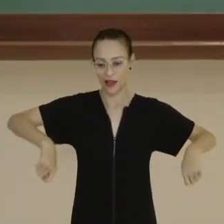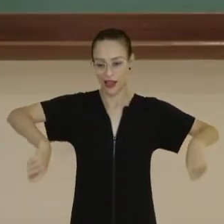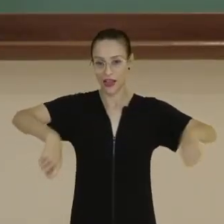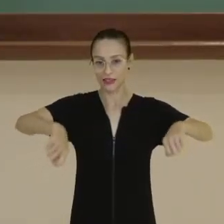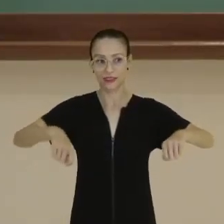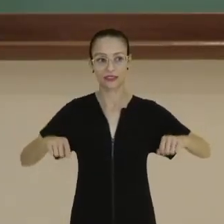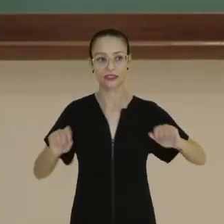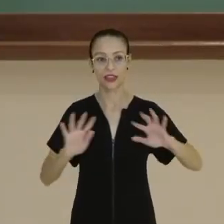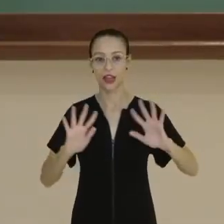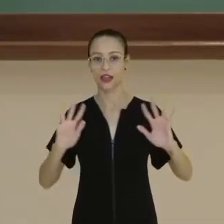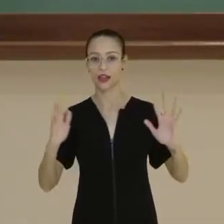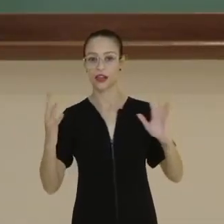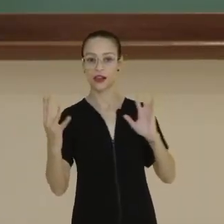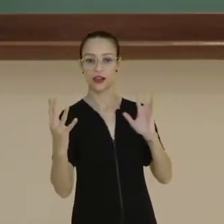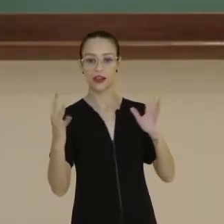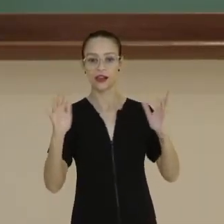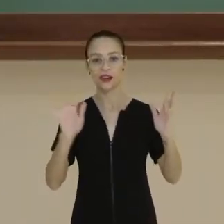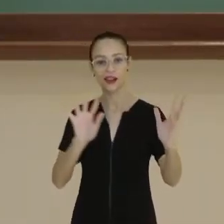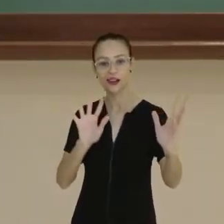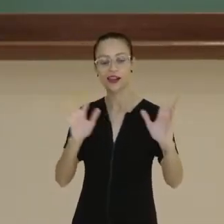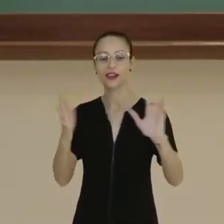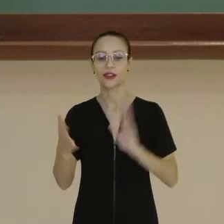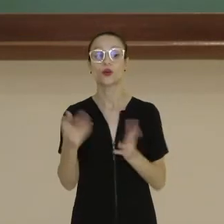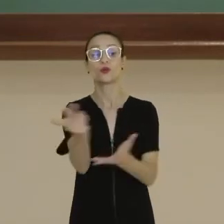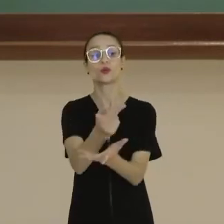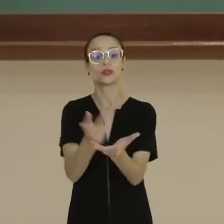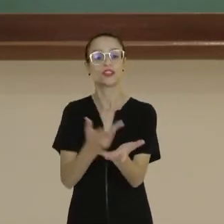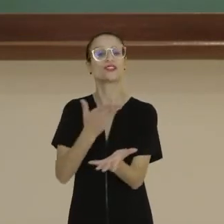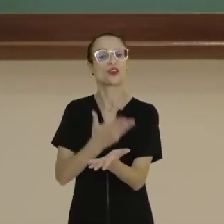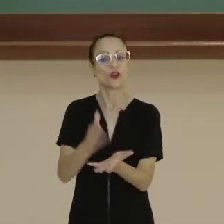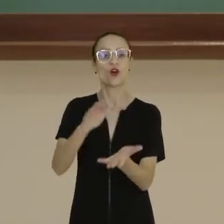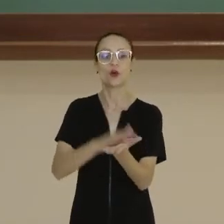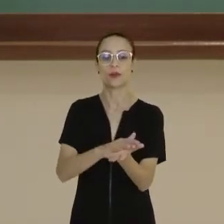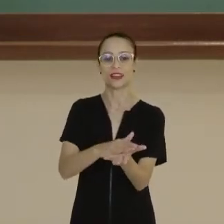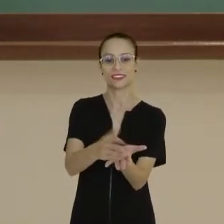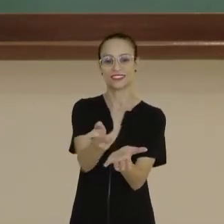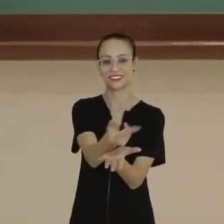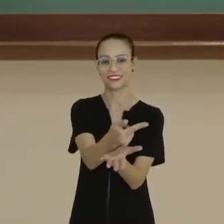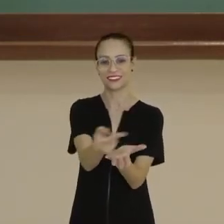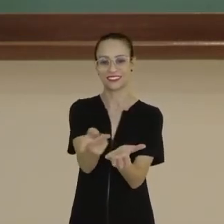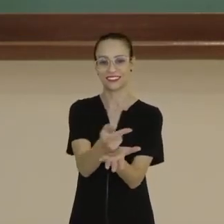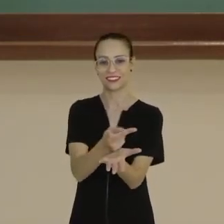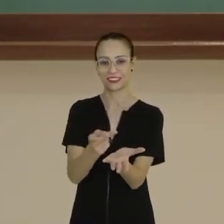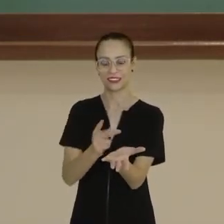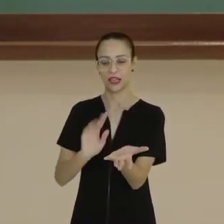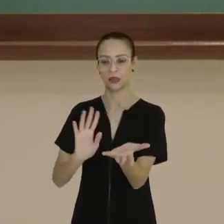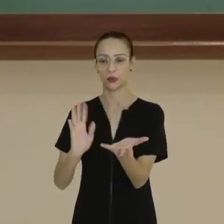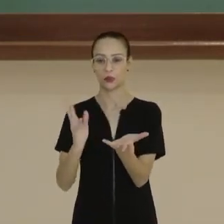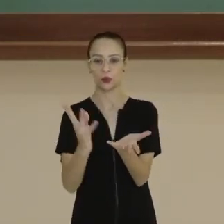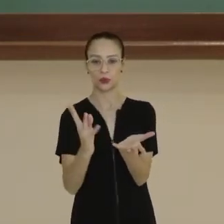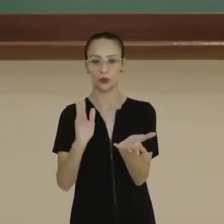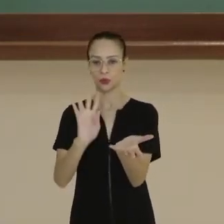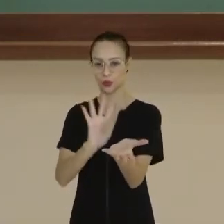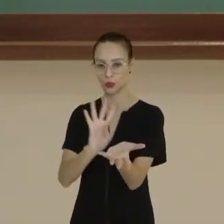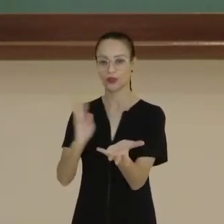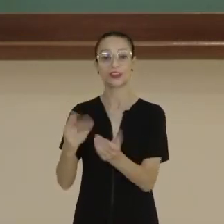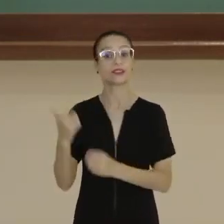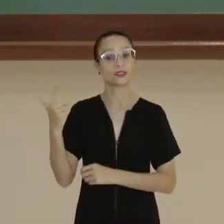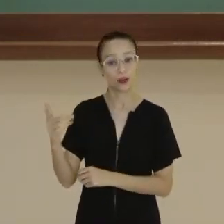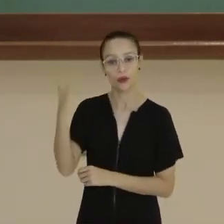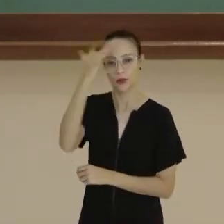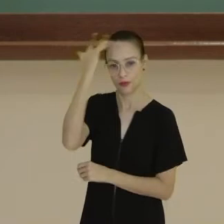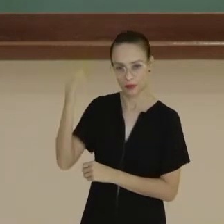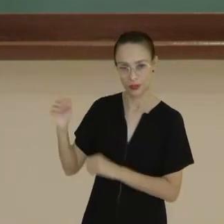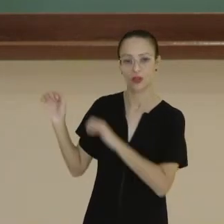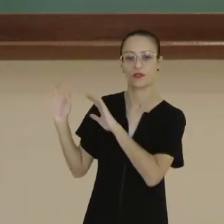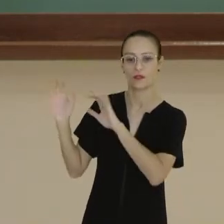se movimenta, o desenho começa a se formar. Então, cada vez que um público diferente